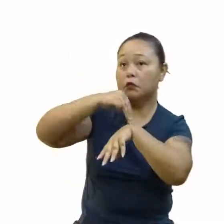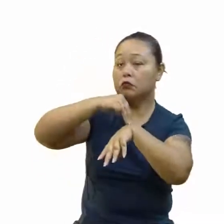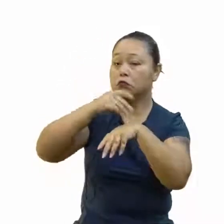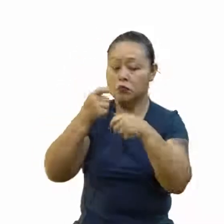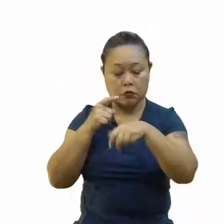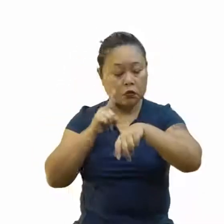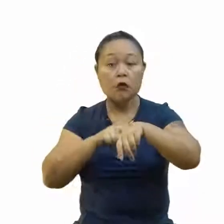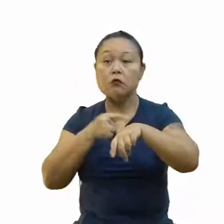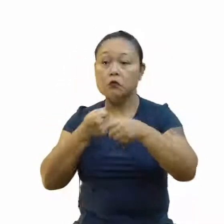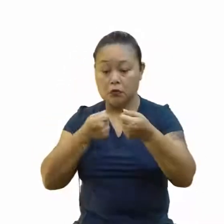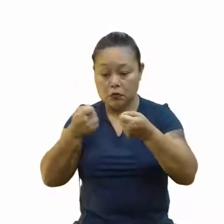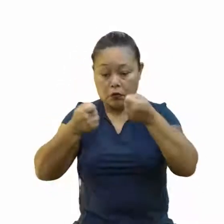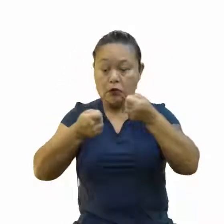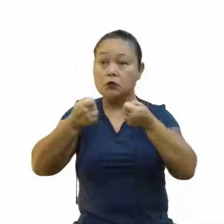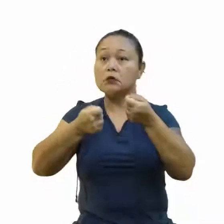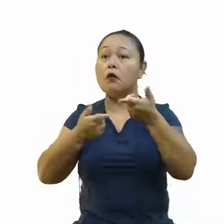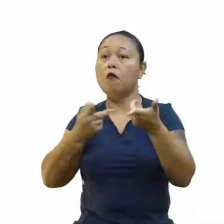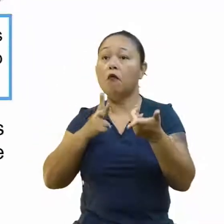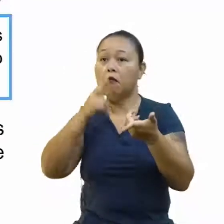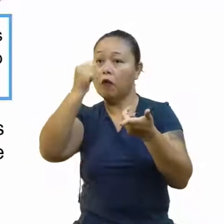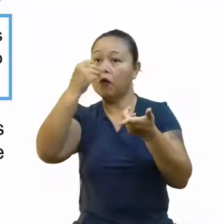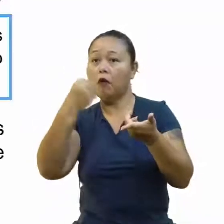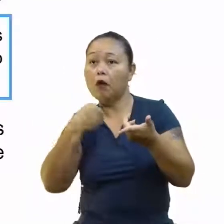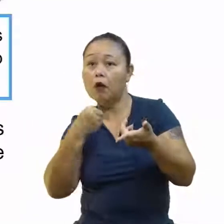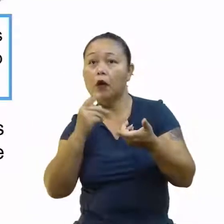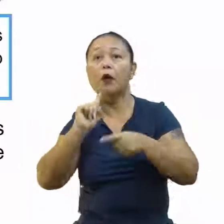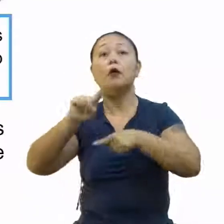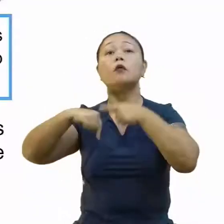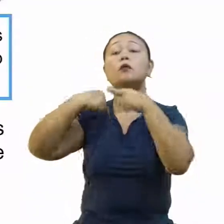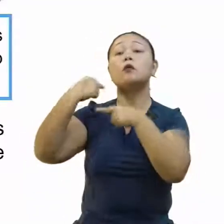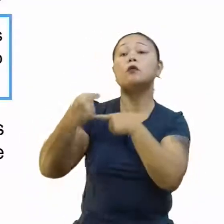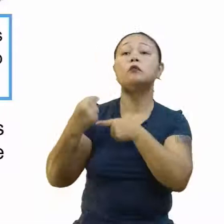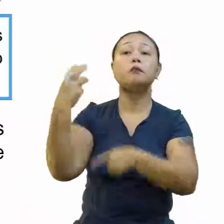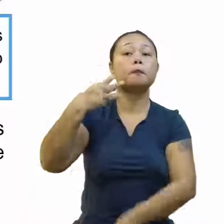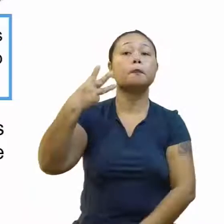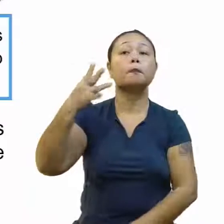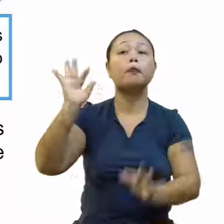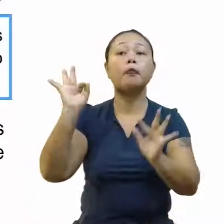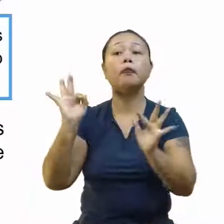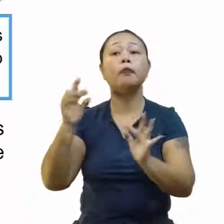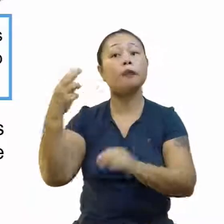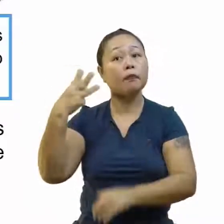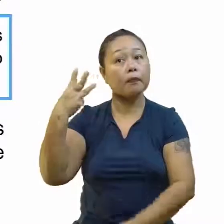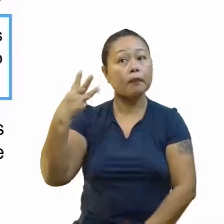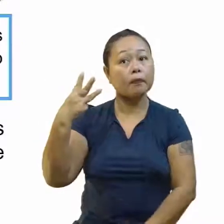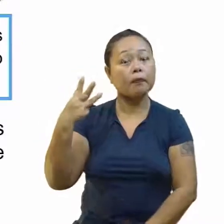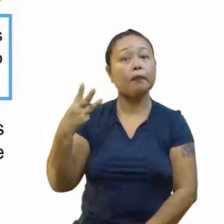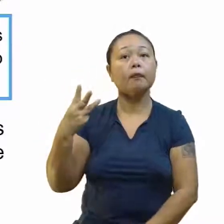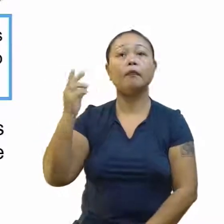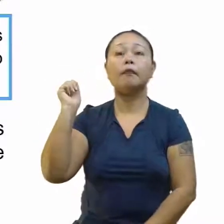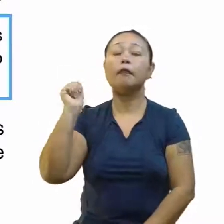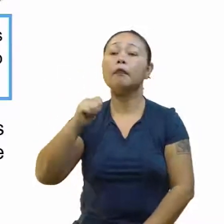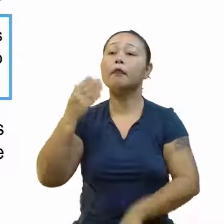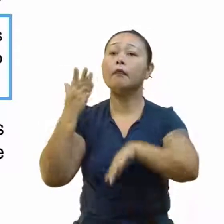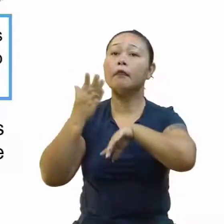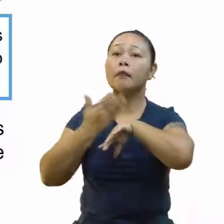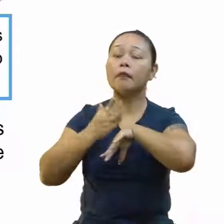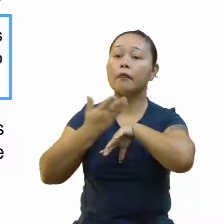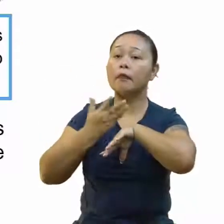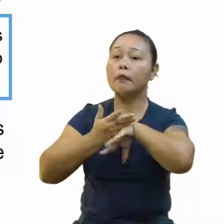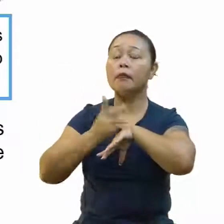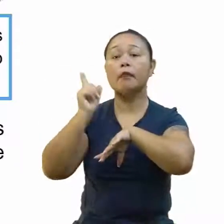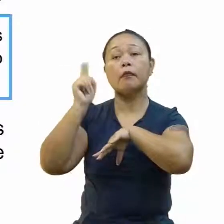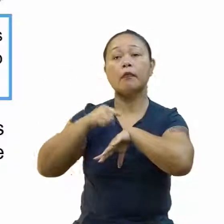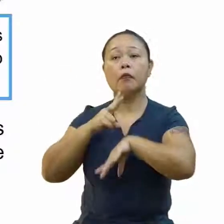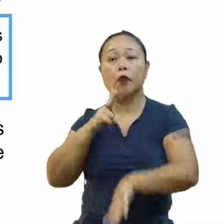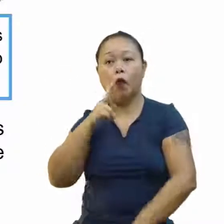a intensidade. Fiz a segunda parte, eu vou para a terceira. Terceira, eu posso estar trabalhando aí um treinamento